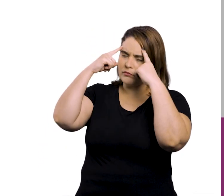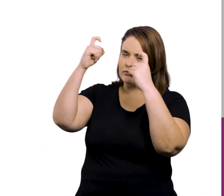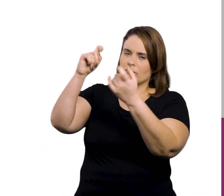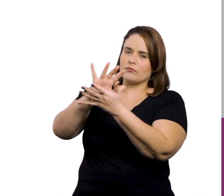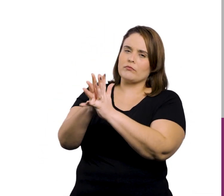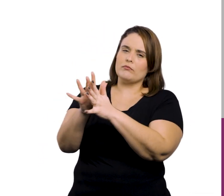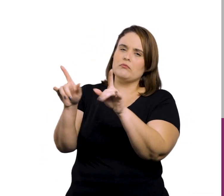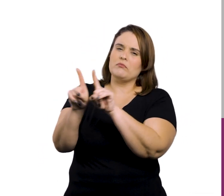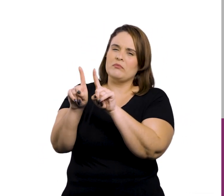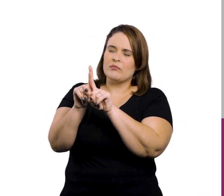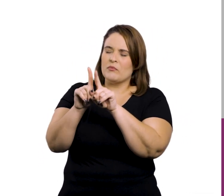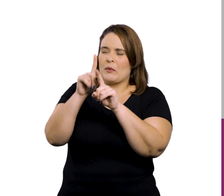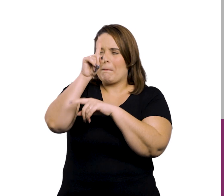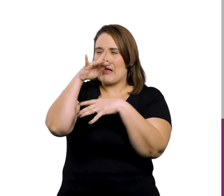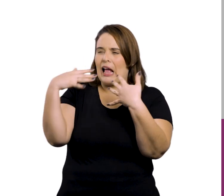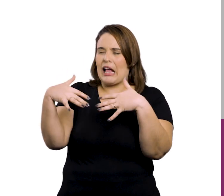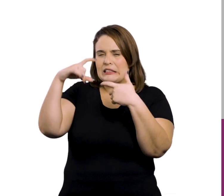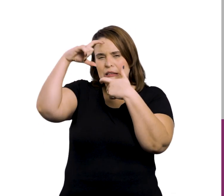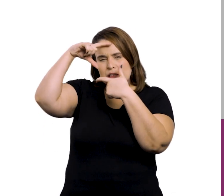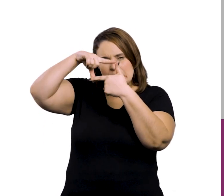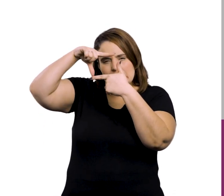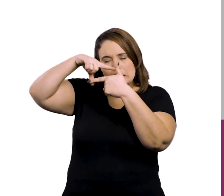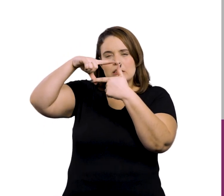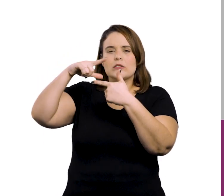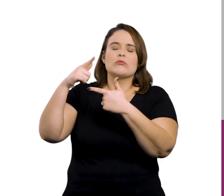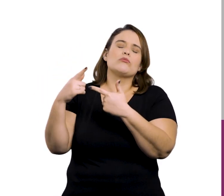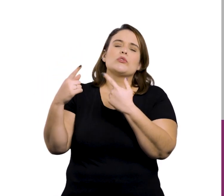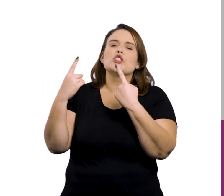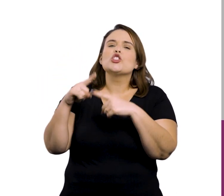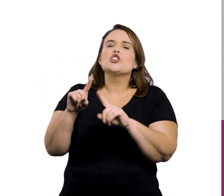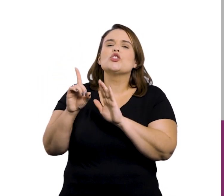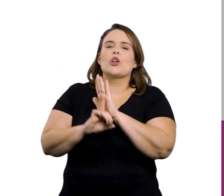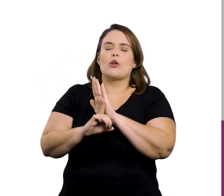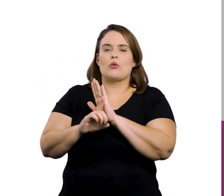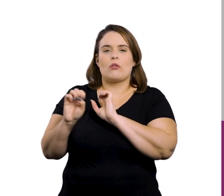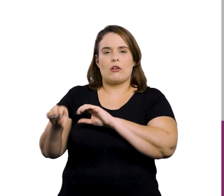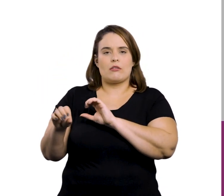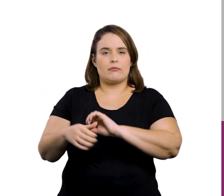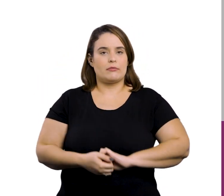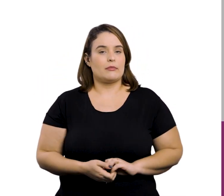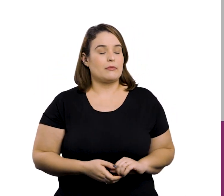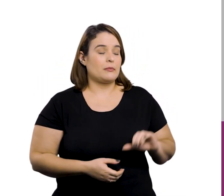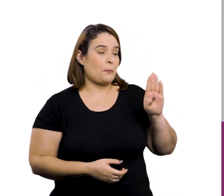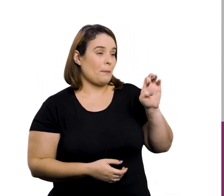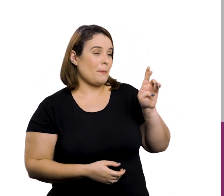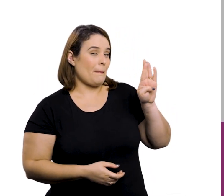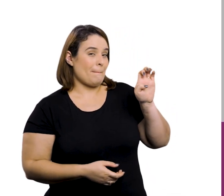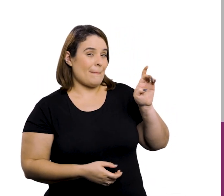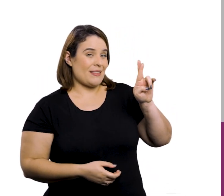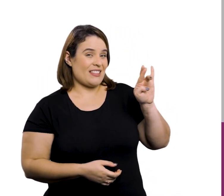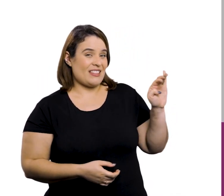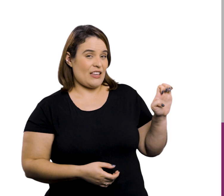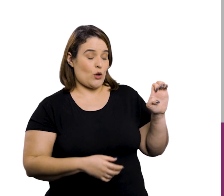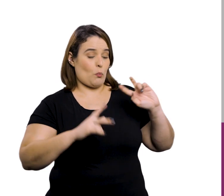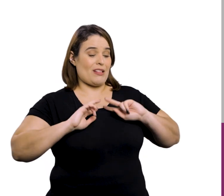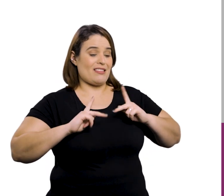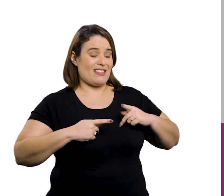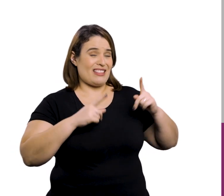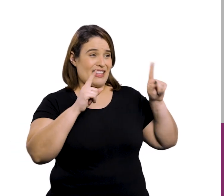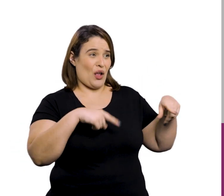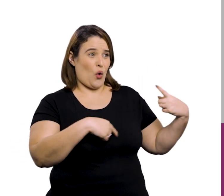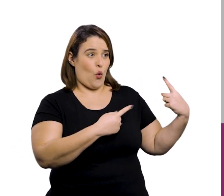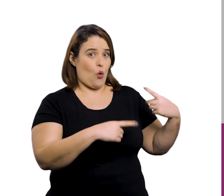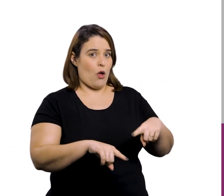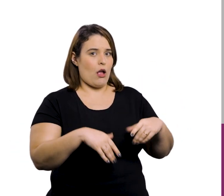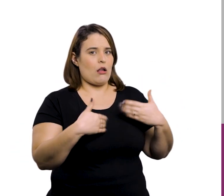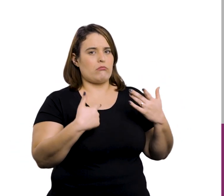Como a barbárie e as ameaças conservadoras desafiam o direito à educação? A barbárie é o antônimo da